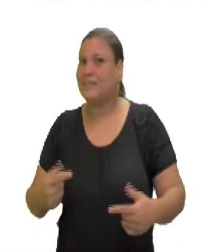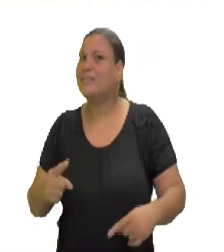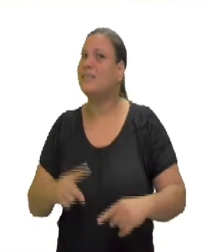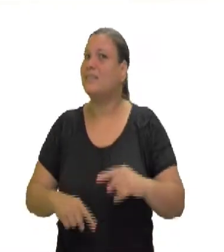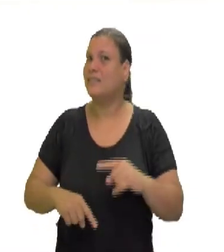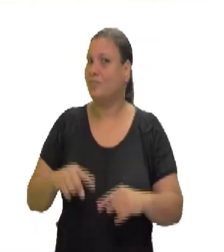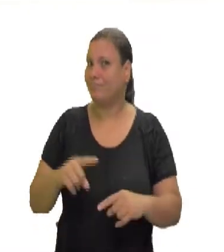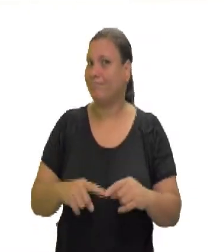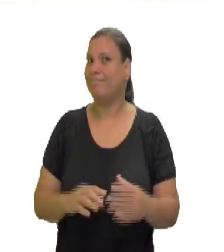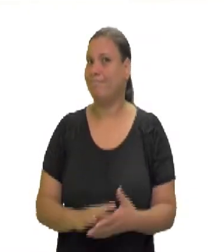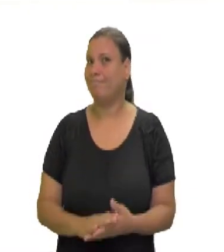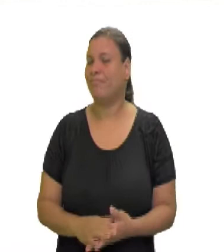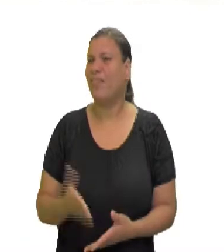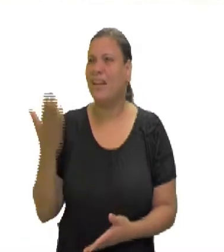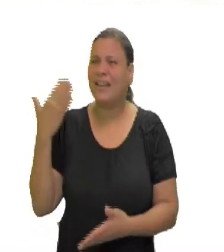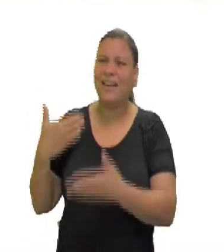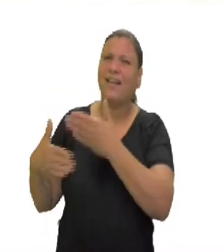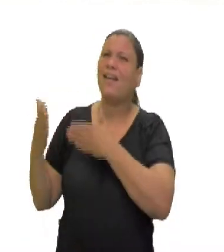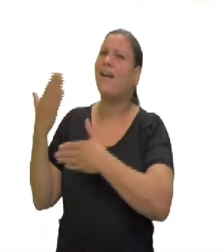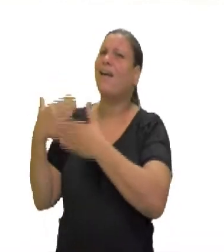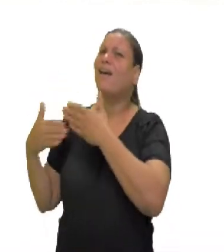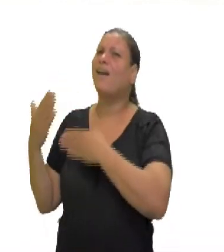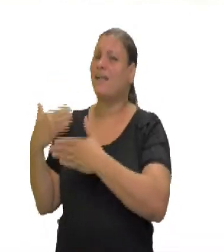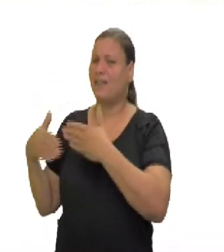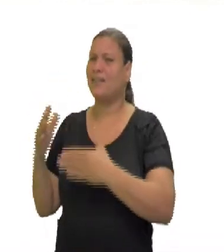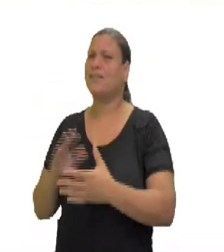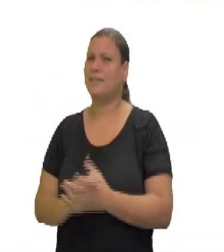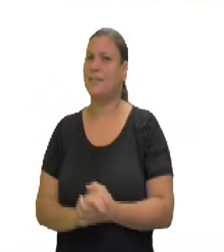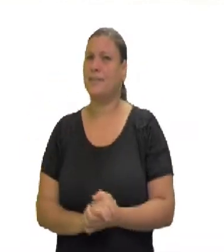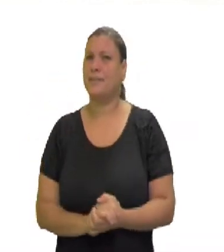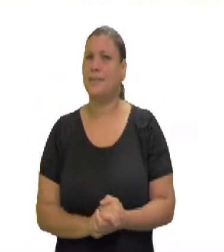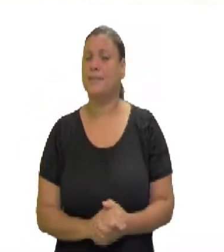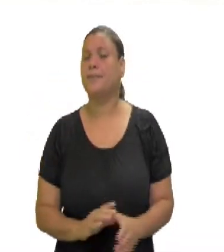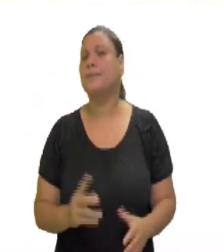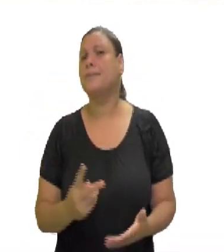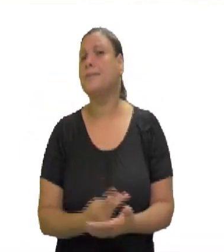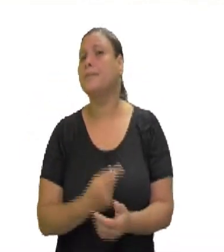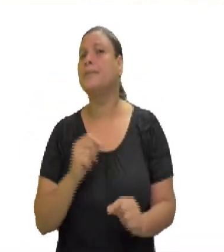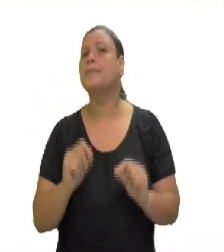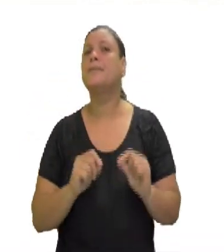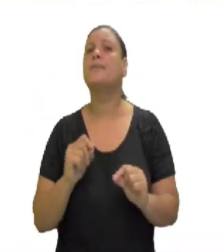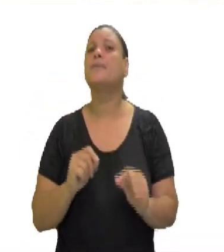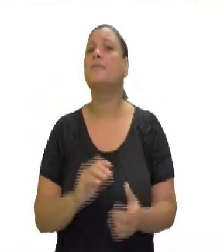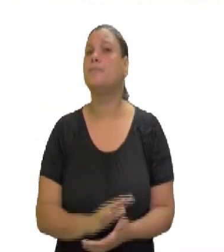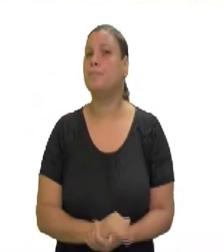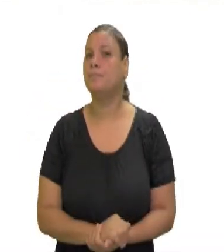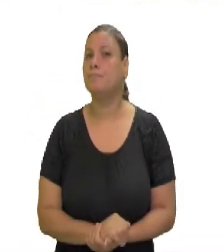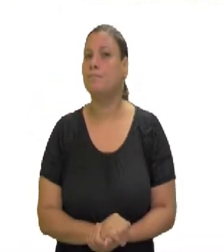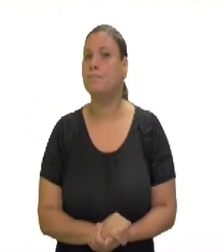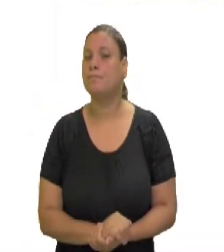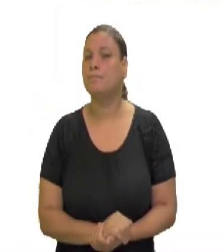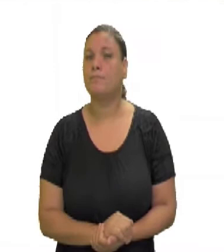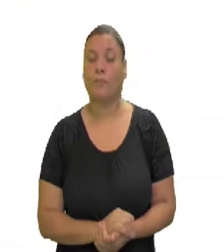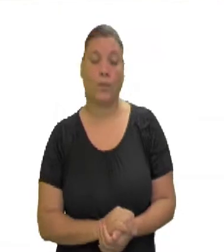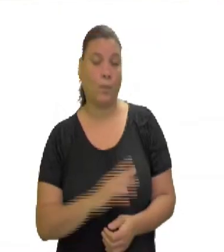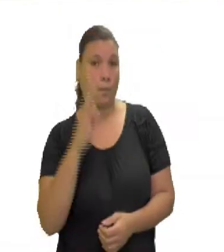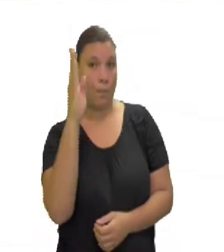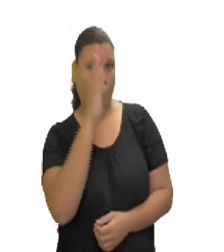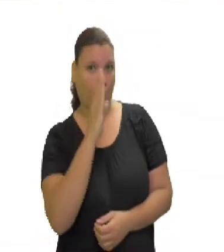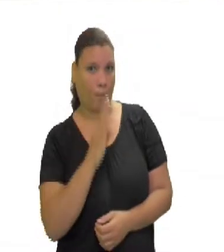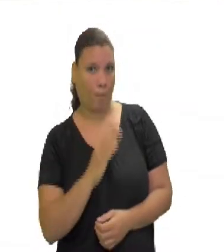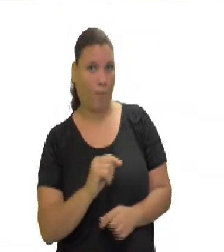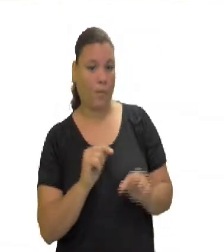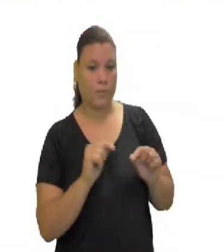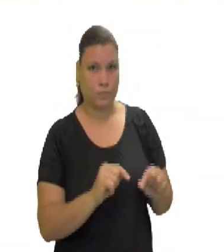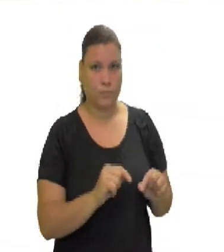Brasil colônia, quando a gente ainda era colônia de Portugal. E o que aconteceu? O Brasil, Portugal, as pessoas de